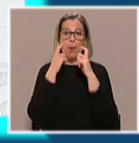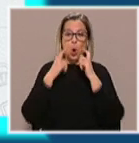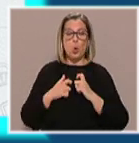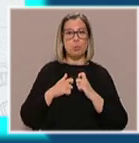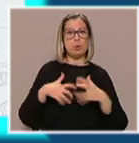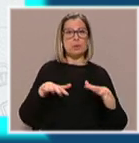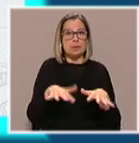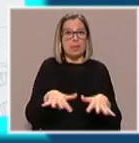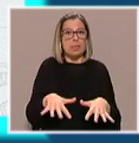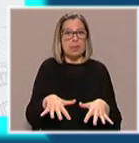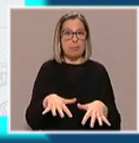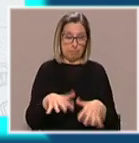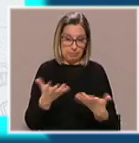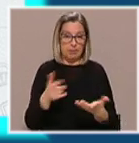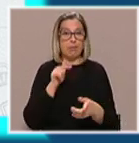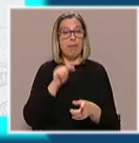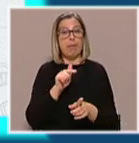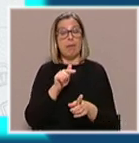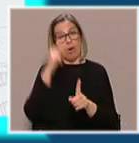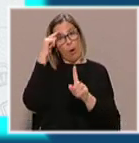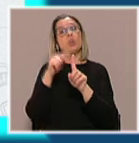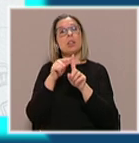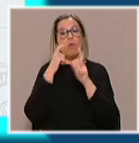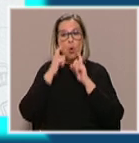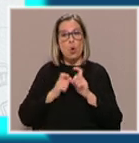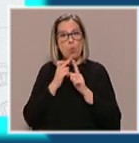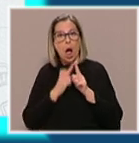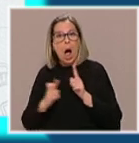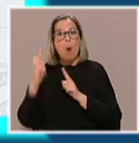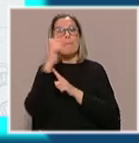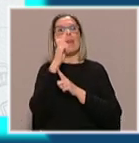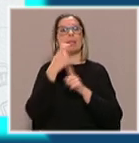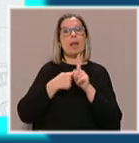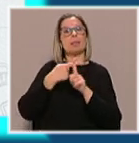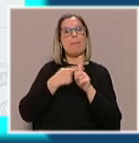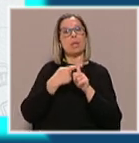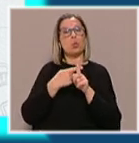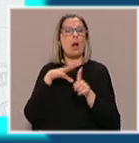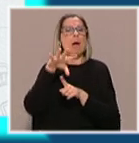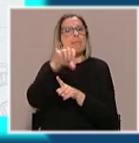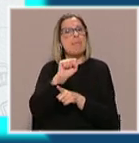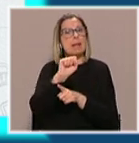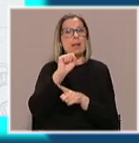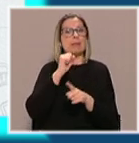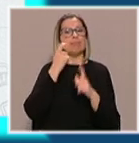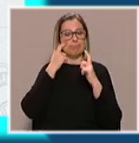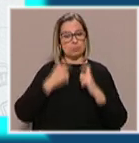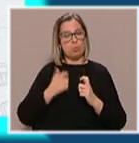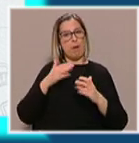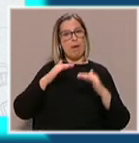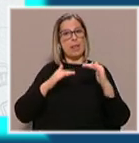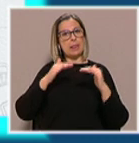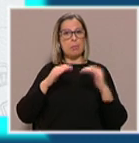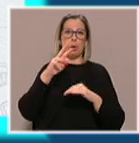a todas estas respostas, há um aumento da temperatura corporal até se estabelecer o equilíbrio da